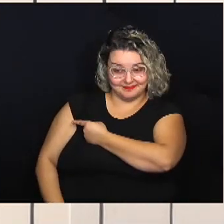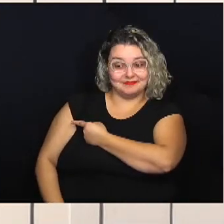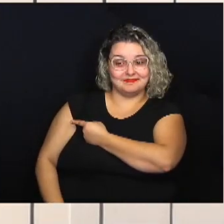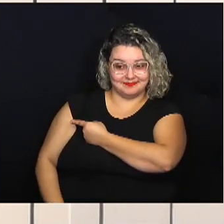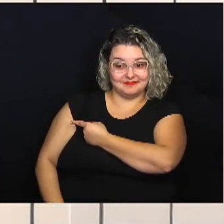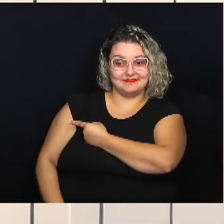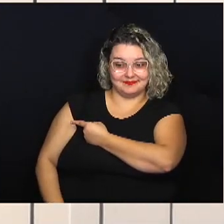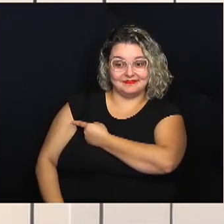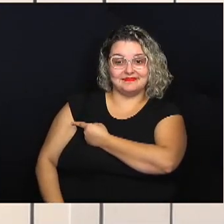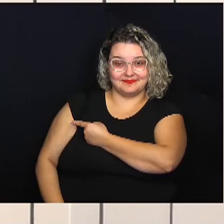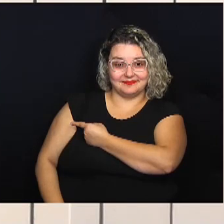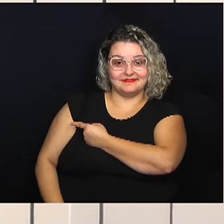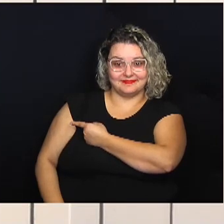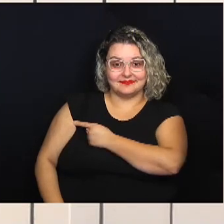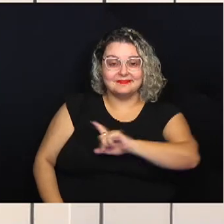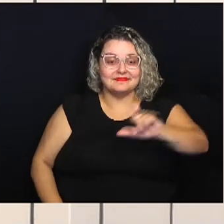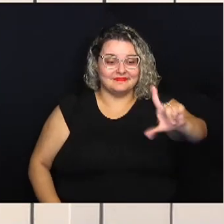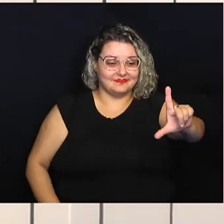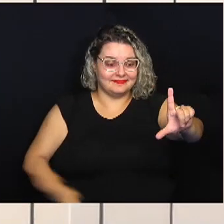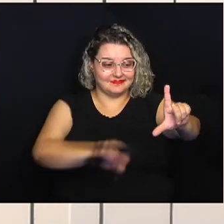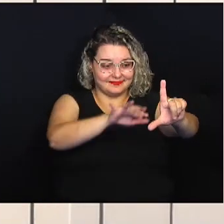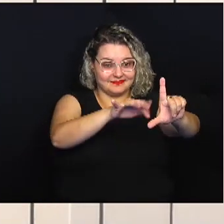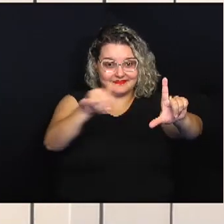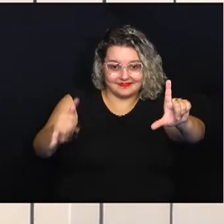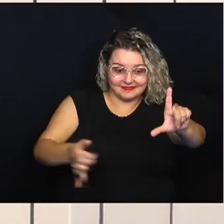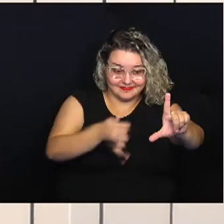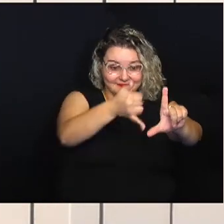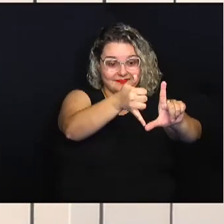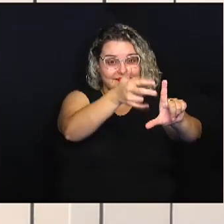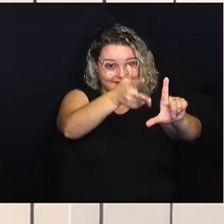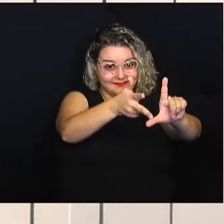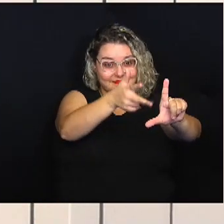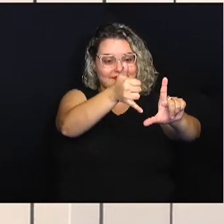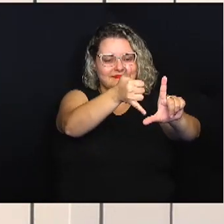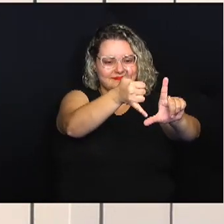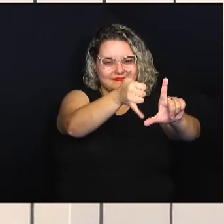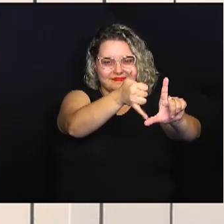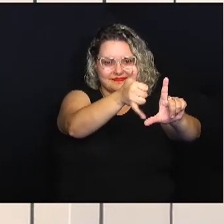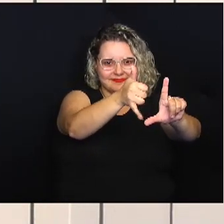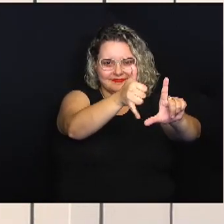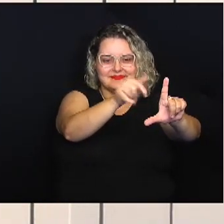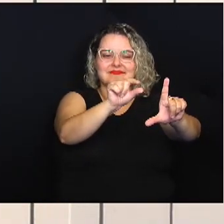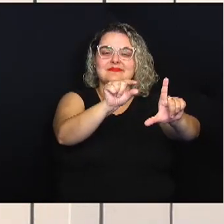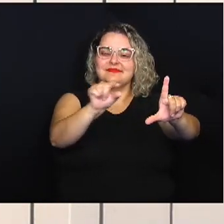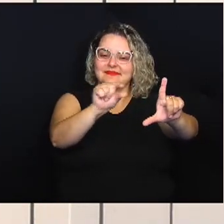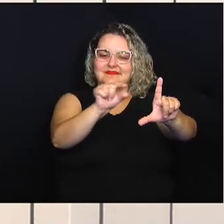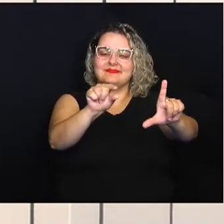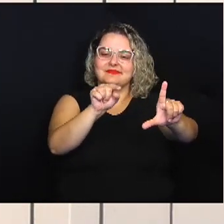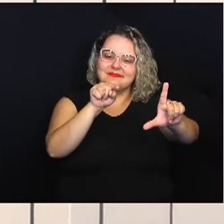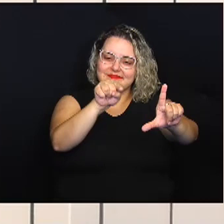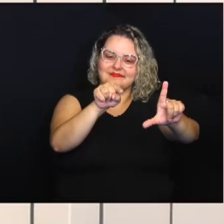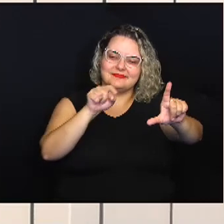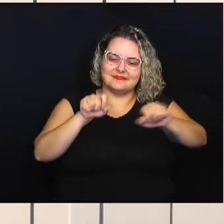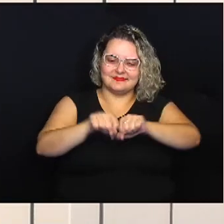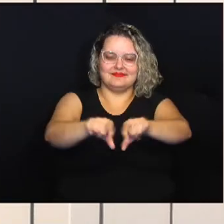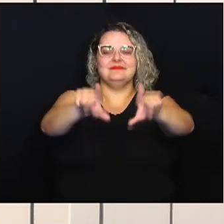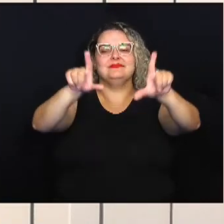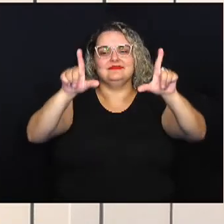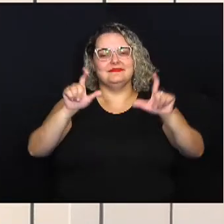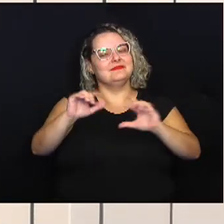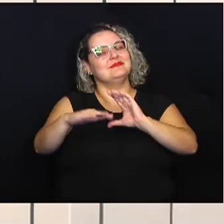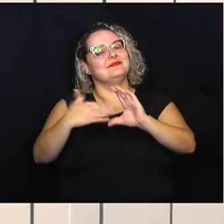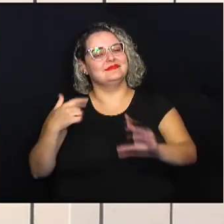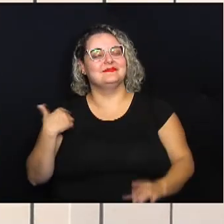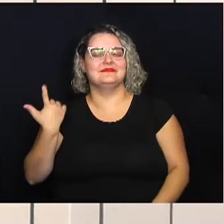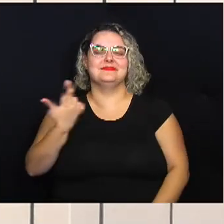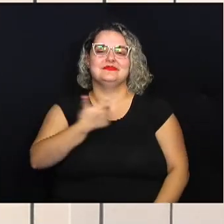Com a câmera do seu celular apontada para este QR Code, já aparece aí uma mensagem. É só você apertar e mandar para a